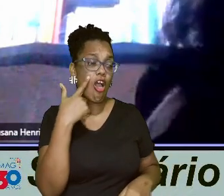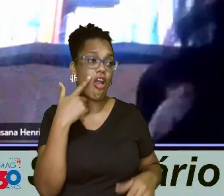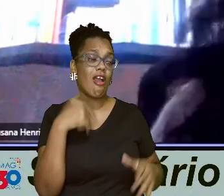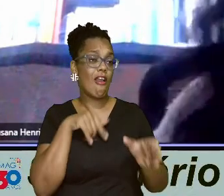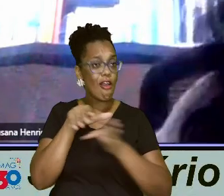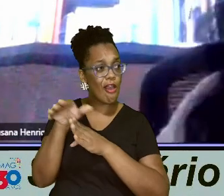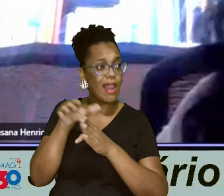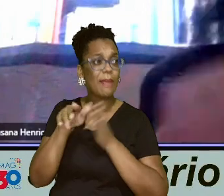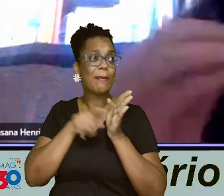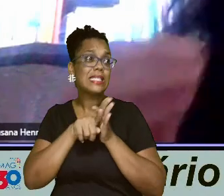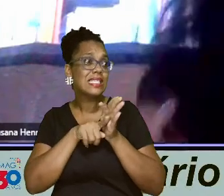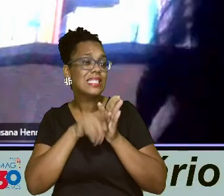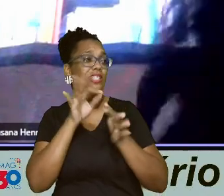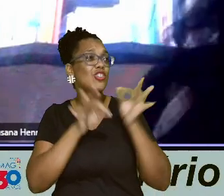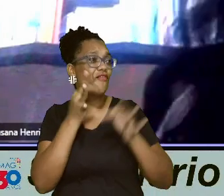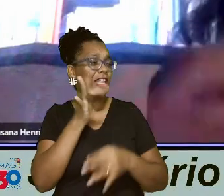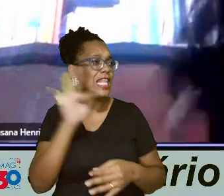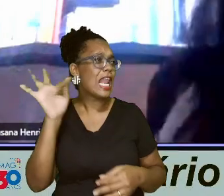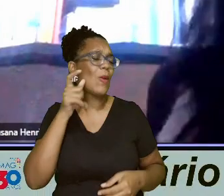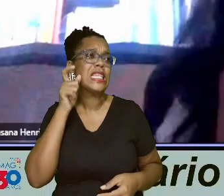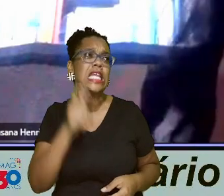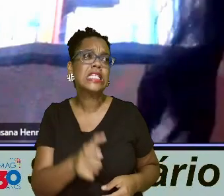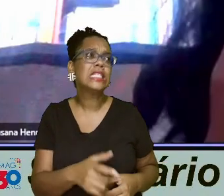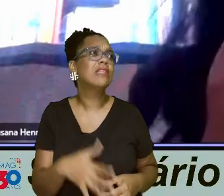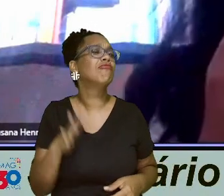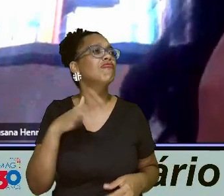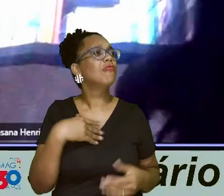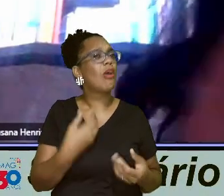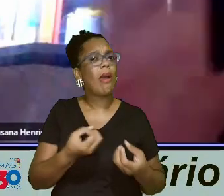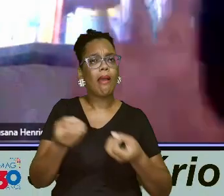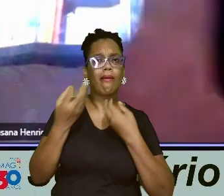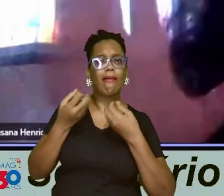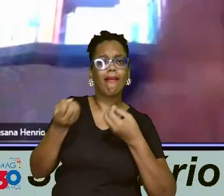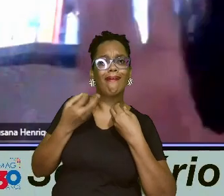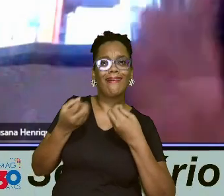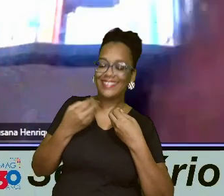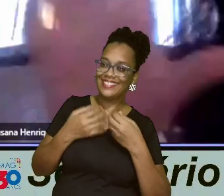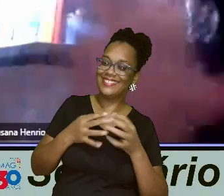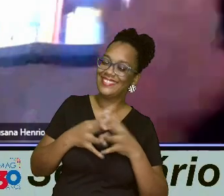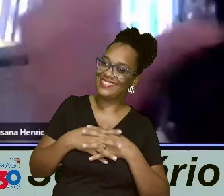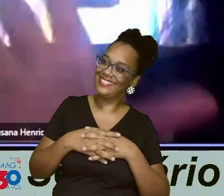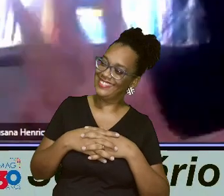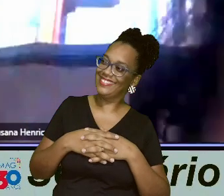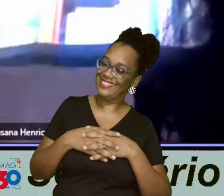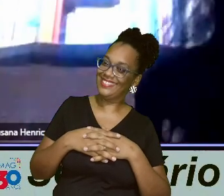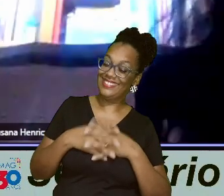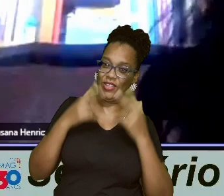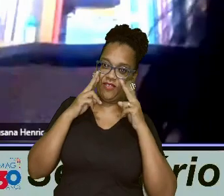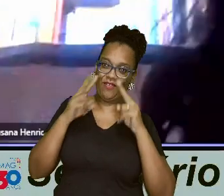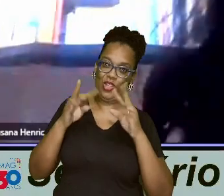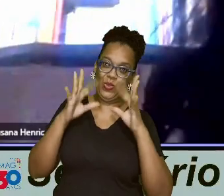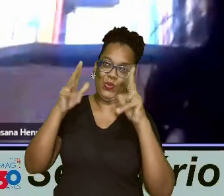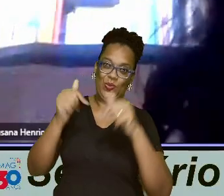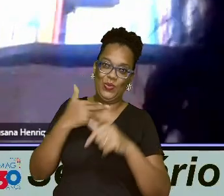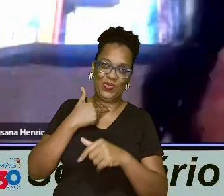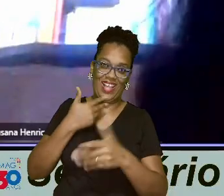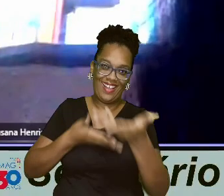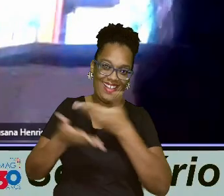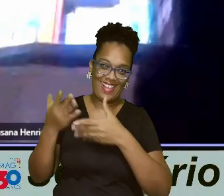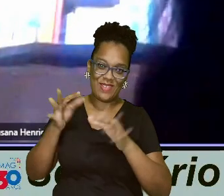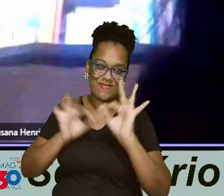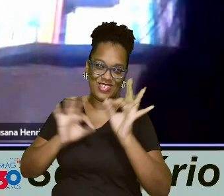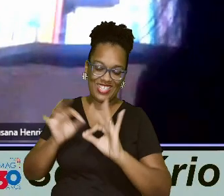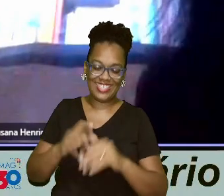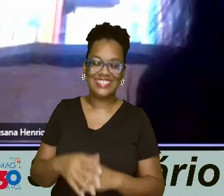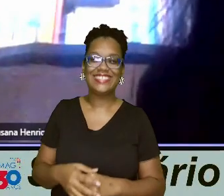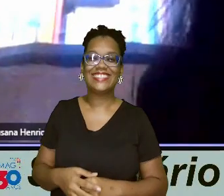orientando uma pesquisa na Justiça Federal, super interessante, e trazia uns dados, meio que eu não conseguia ver tudo, porque não estava envolvida com o projeto. E